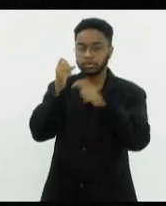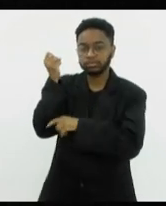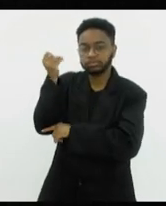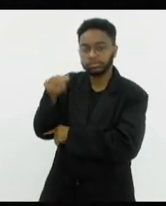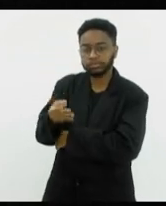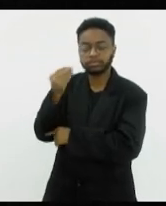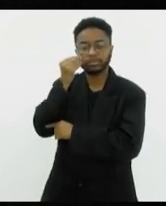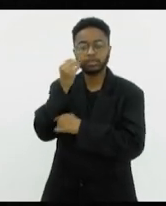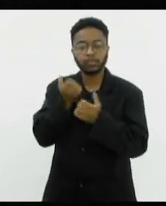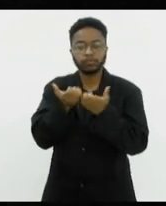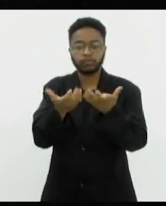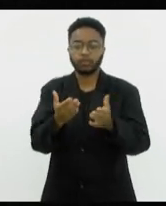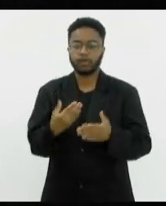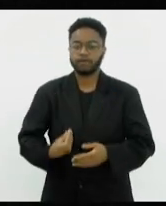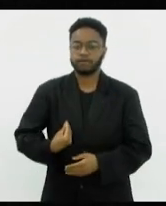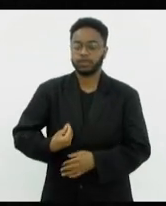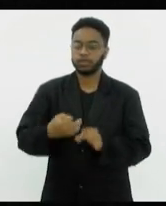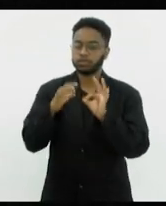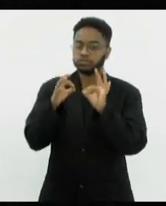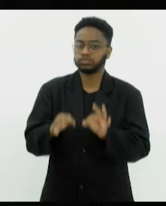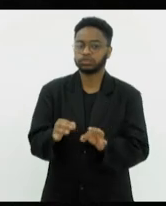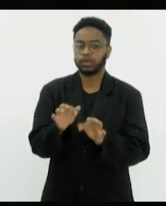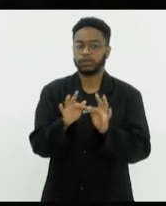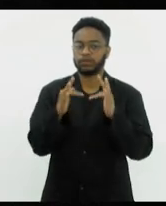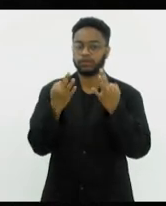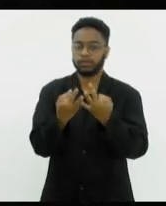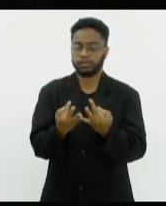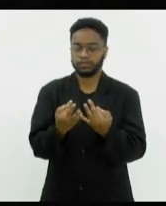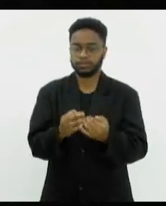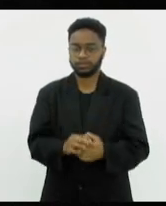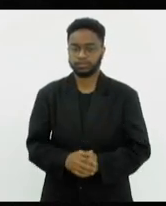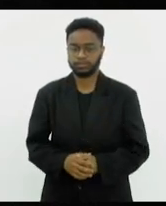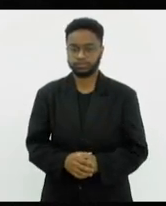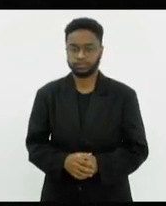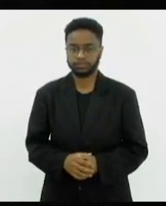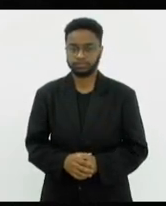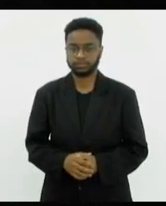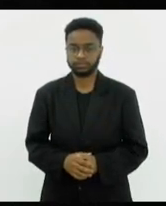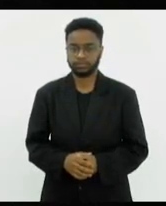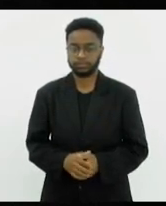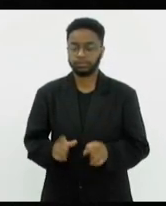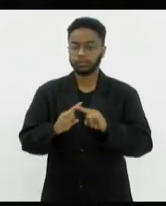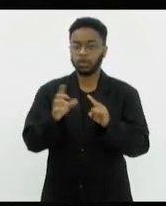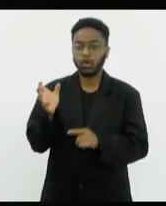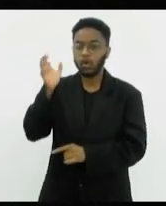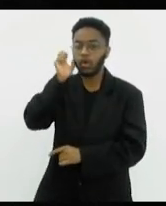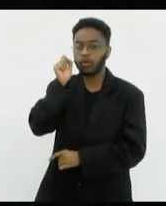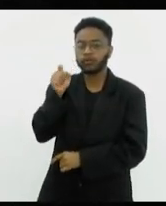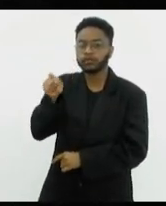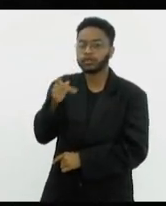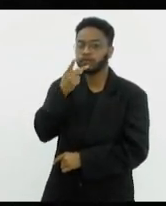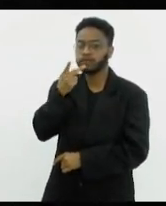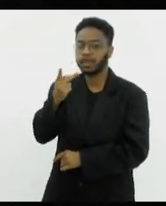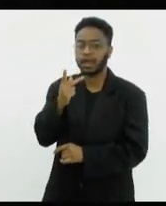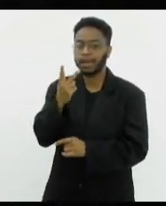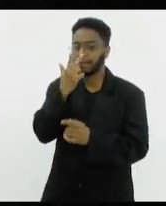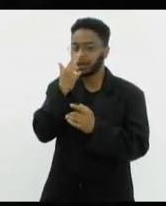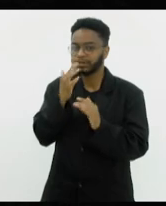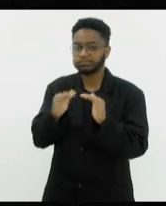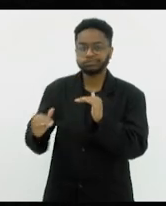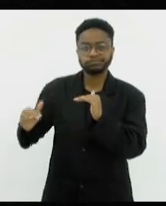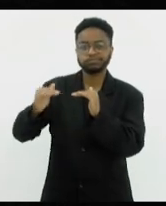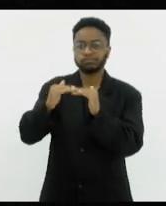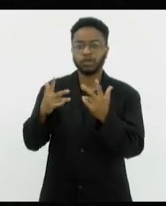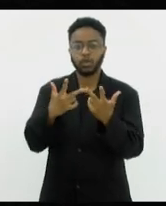para dar uma vida digna, honrada à sua família, escutando ser colocado no mesmo balaio de gato,